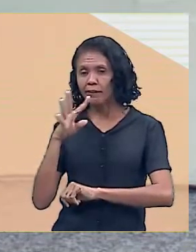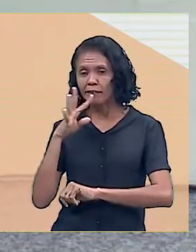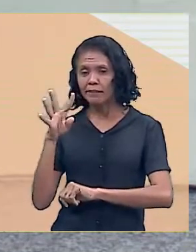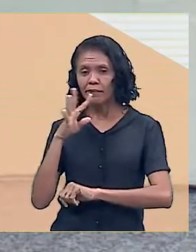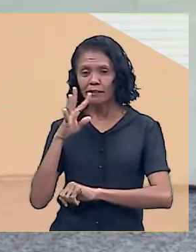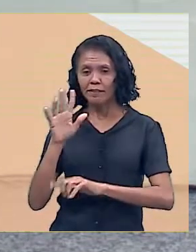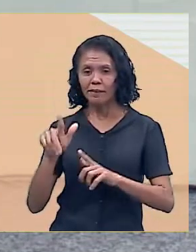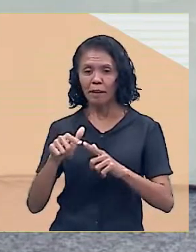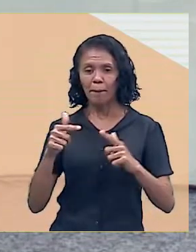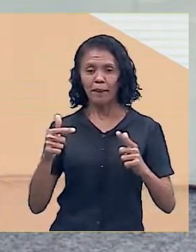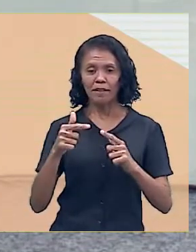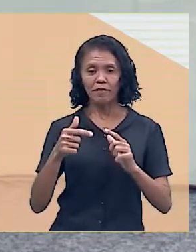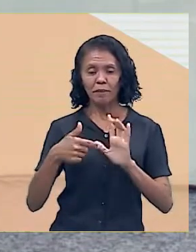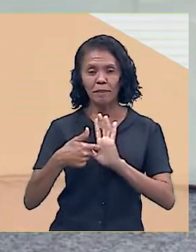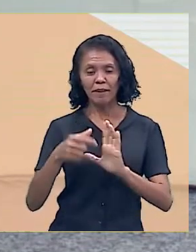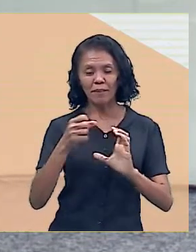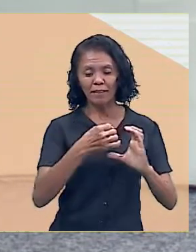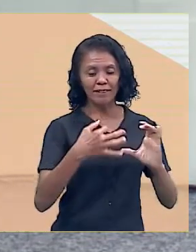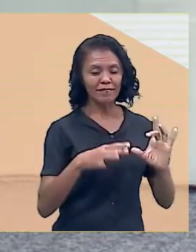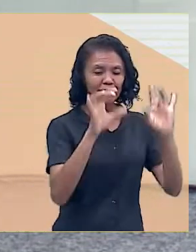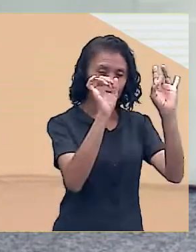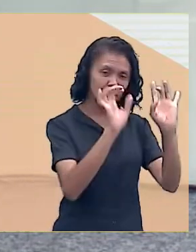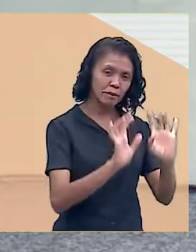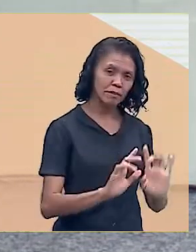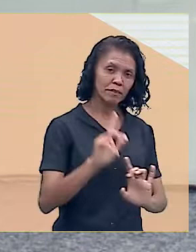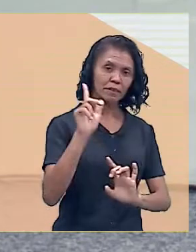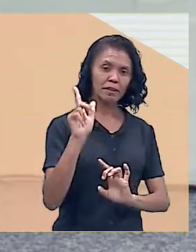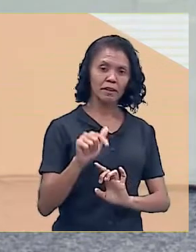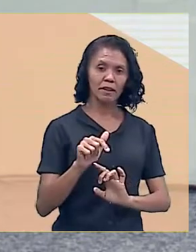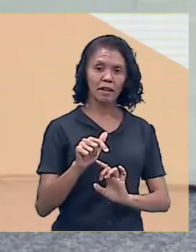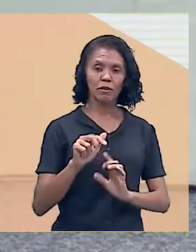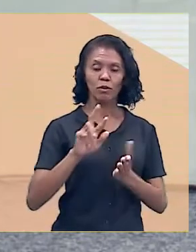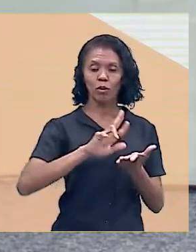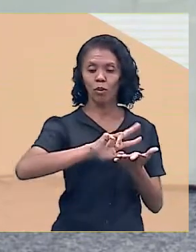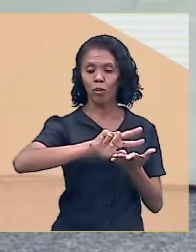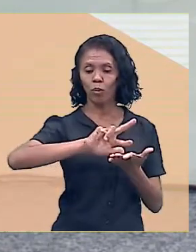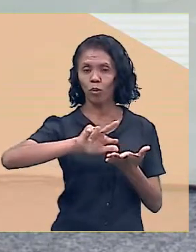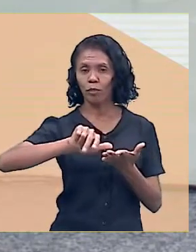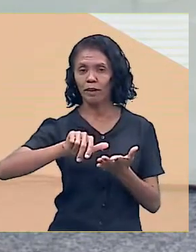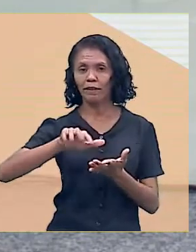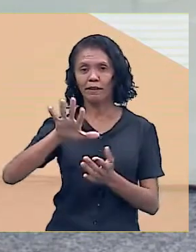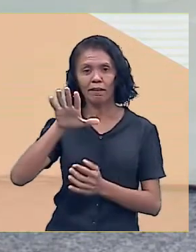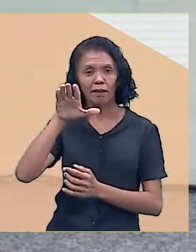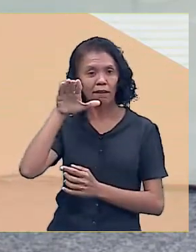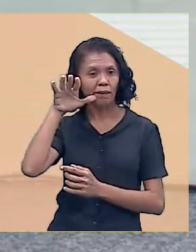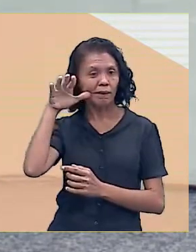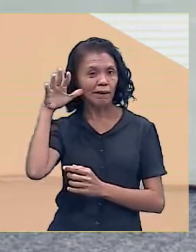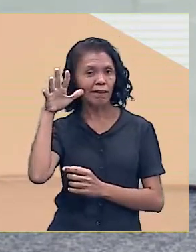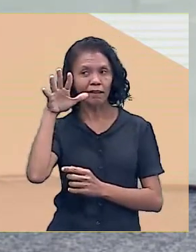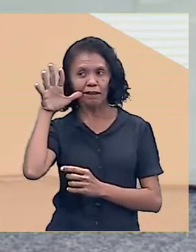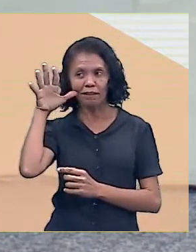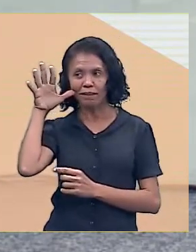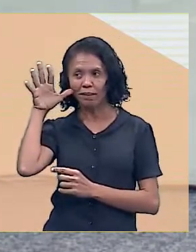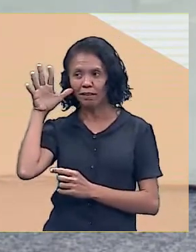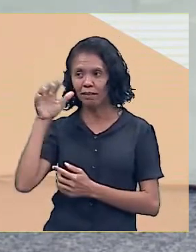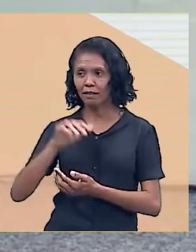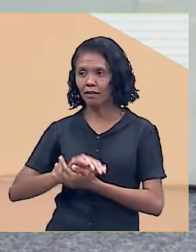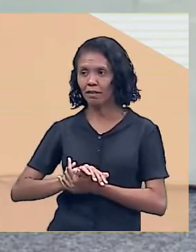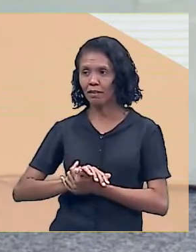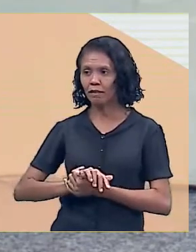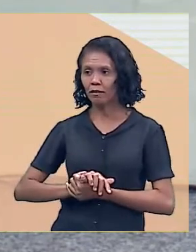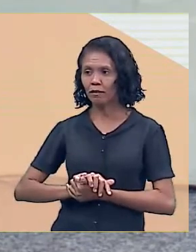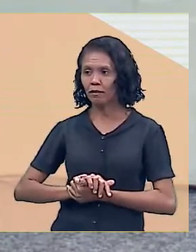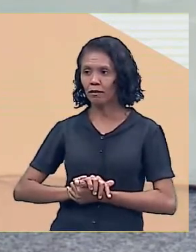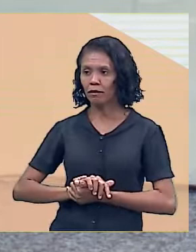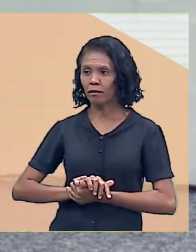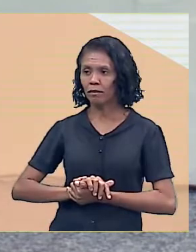hoje com aquela Nossa característica essencial que são Os repertórios Coringas Professor repertório Coringa para